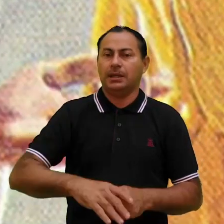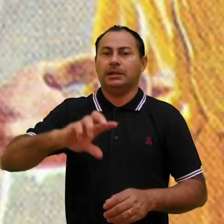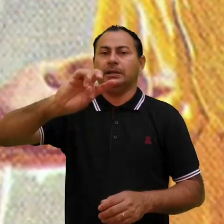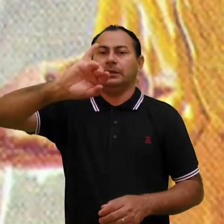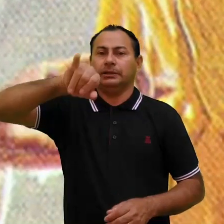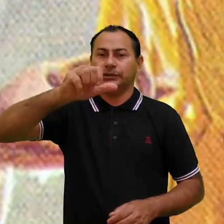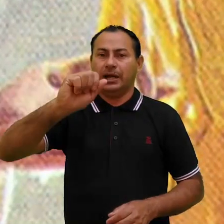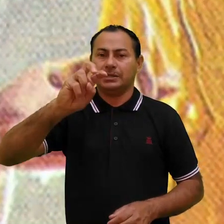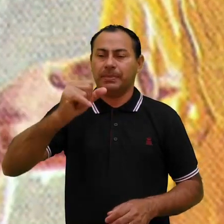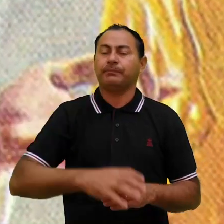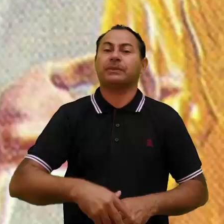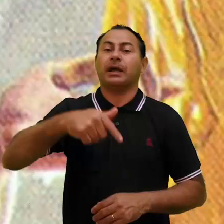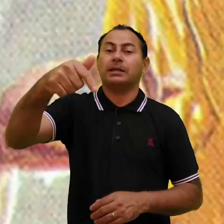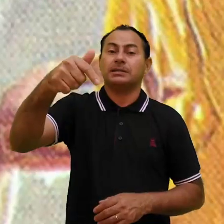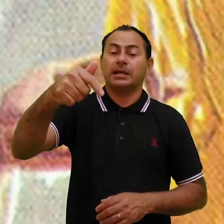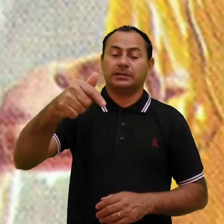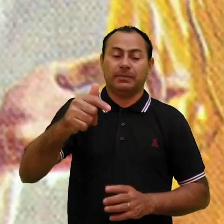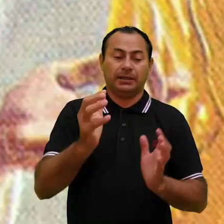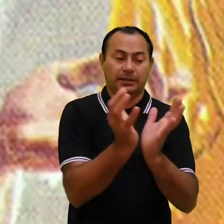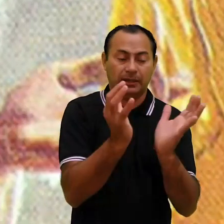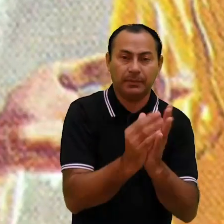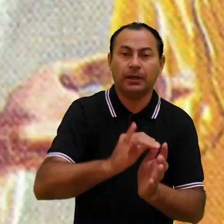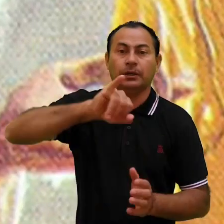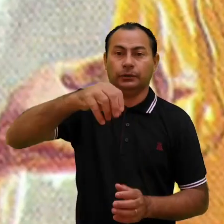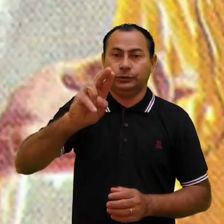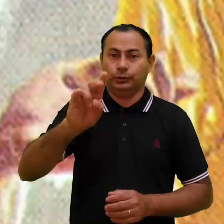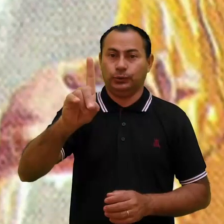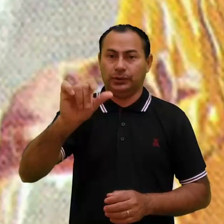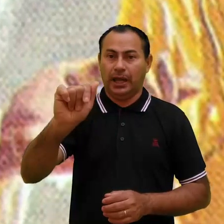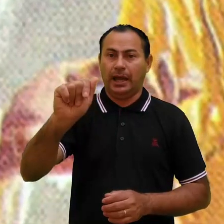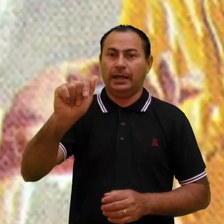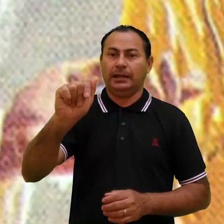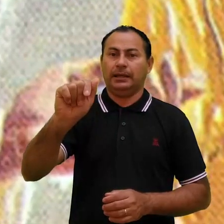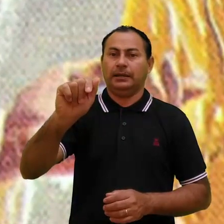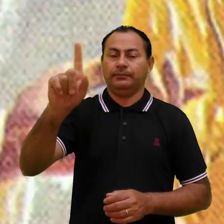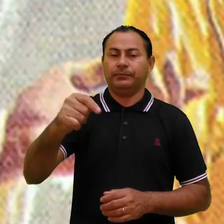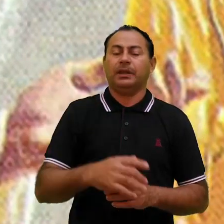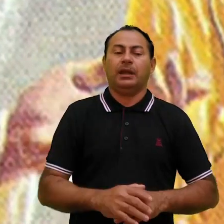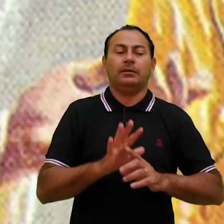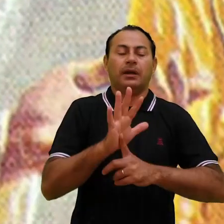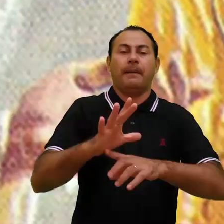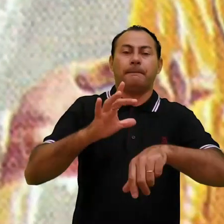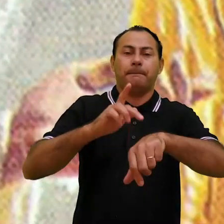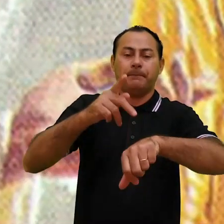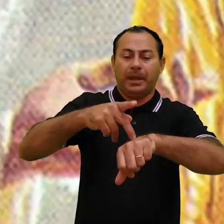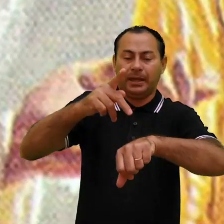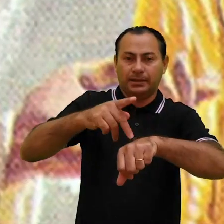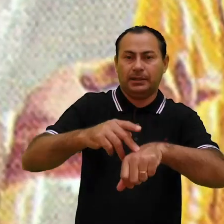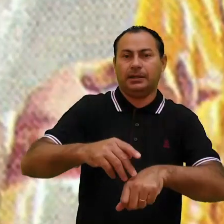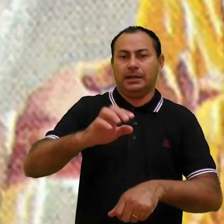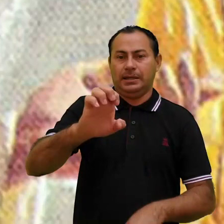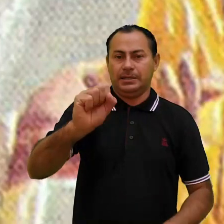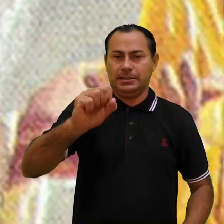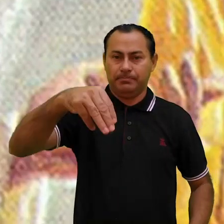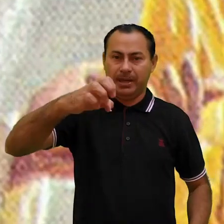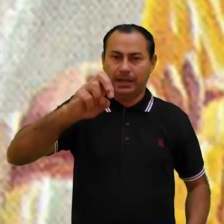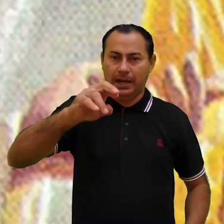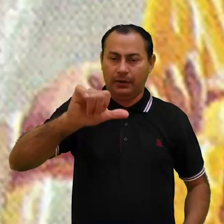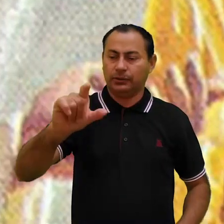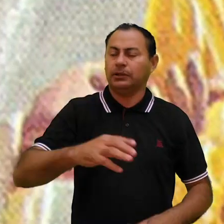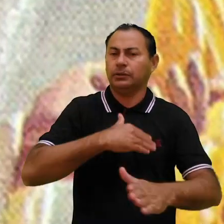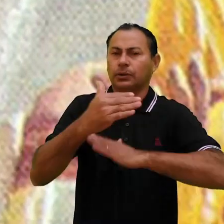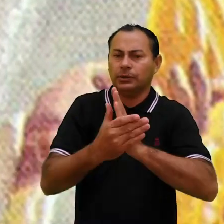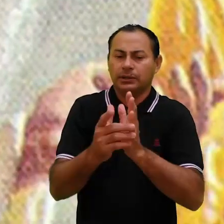A 7ª tribo era Judá, e era representada pela pedra esmeralda. Todos esses nomes em hebraico têm um